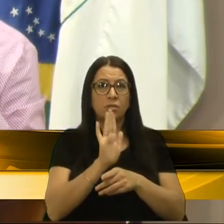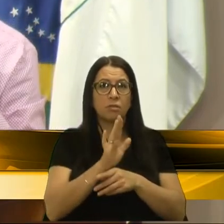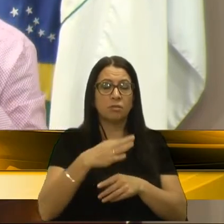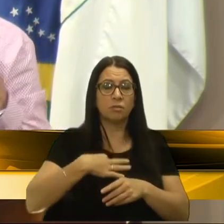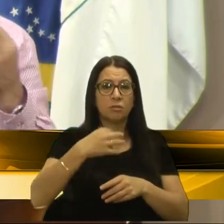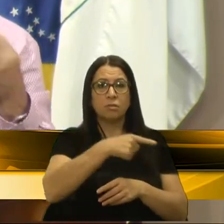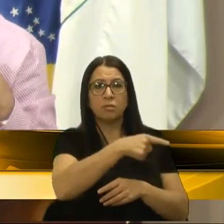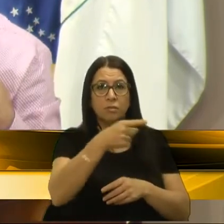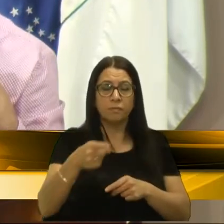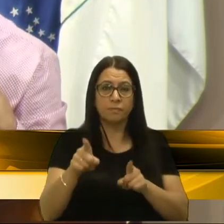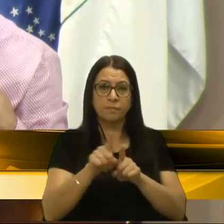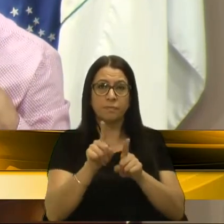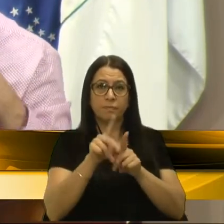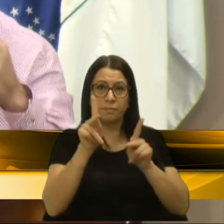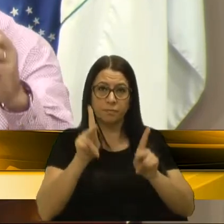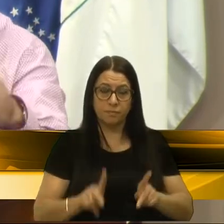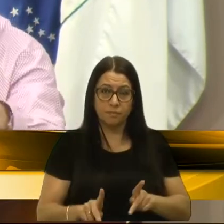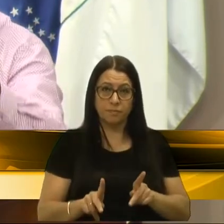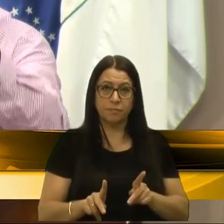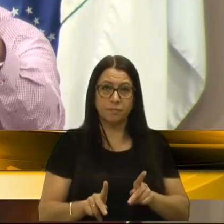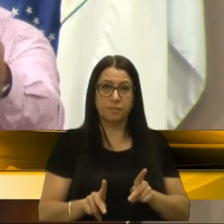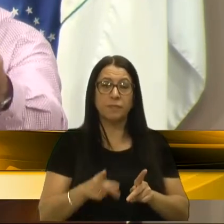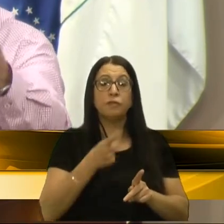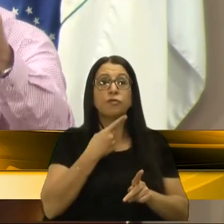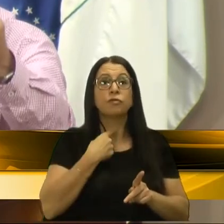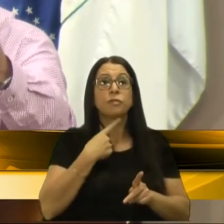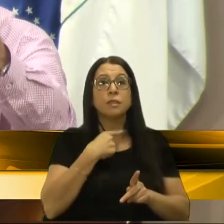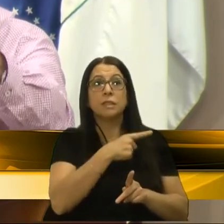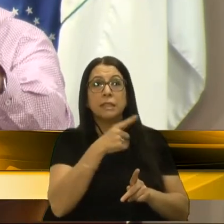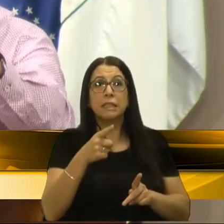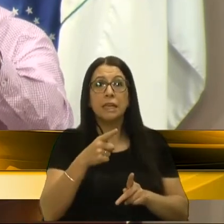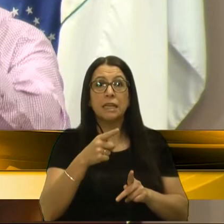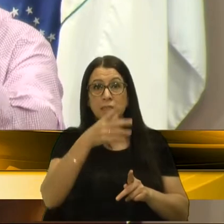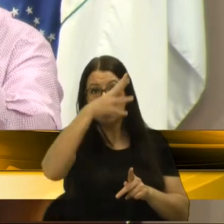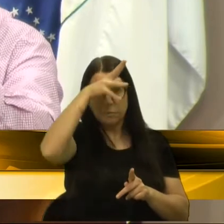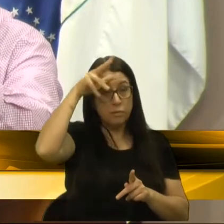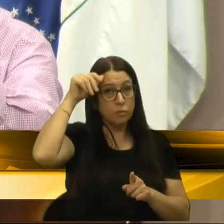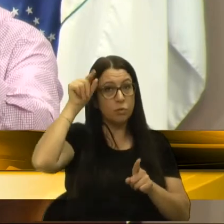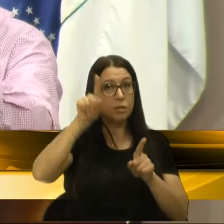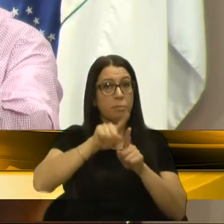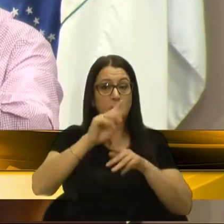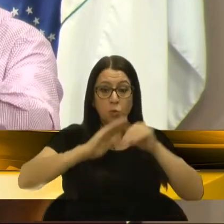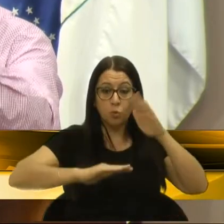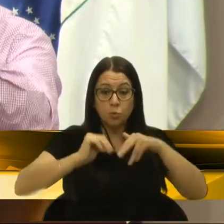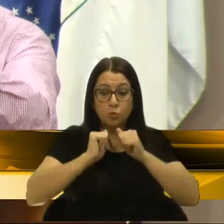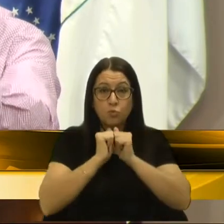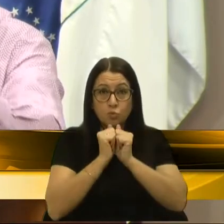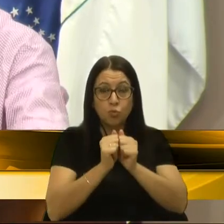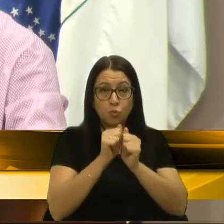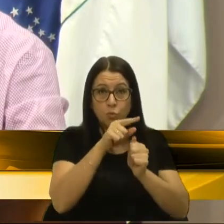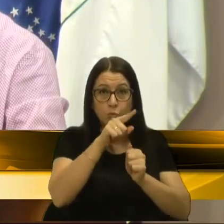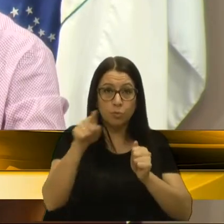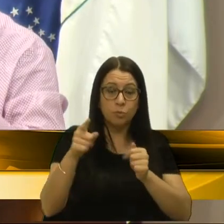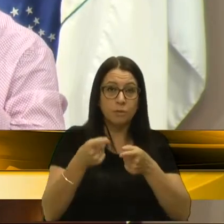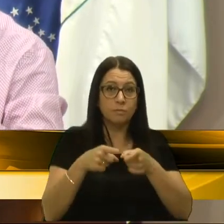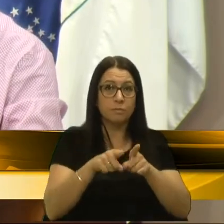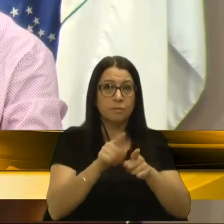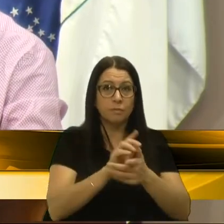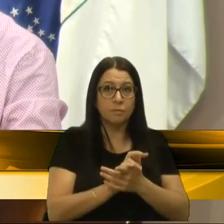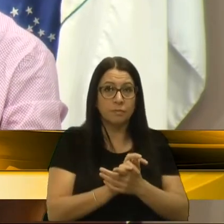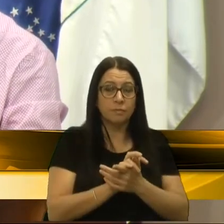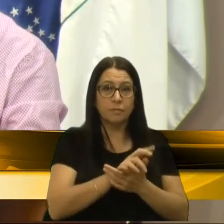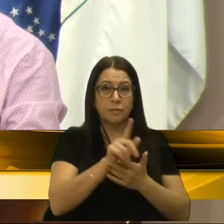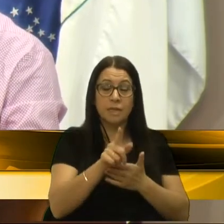dos moradores, das pessoas e a vontade do poder público também de construir junto essas parcerias.